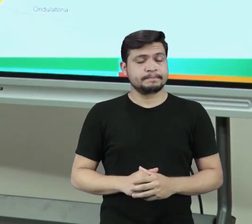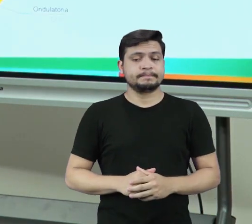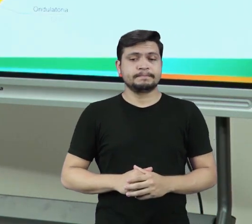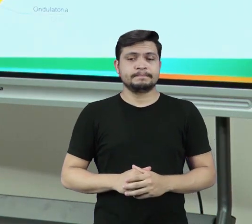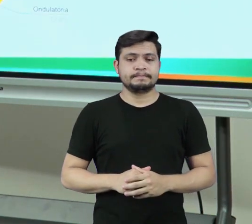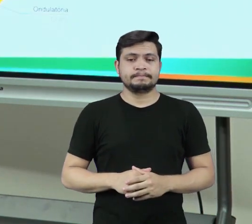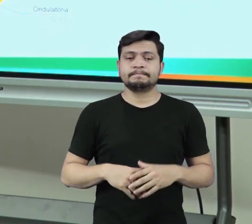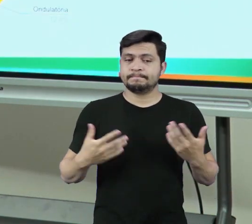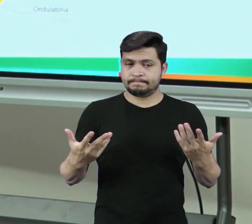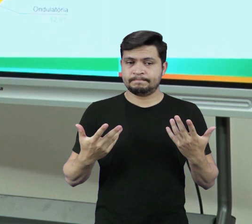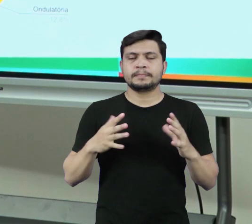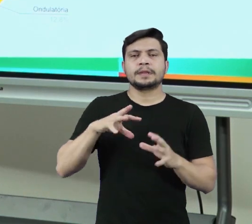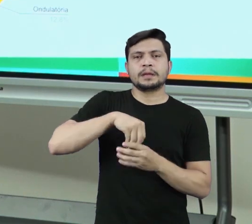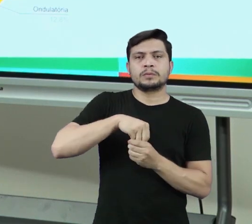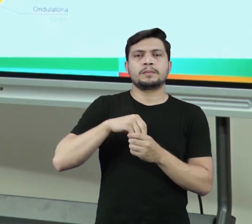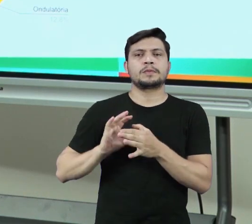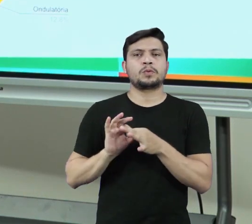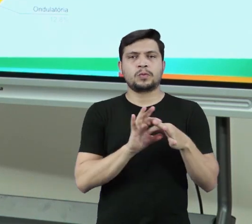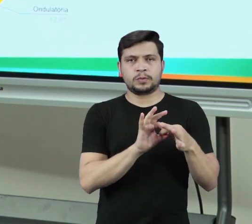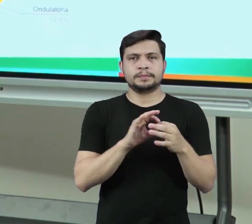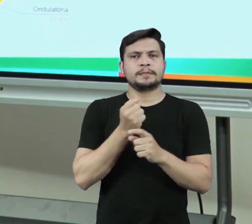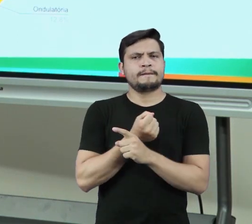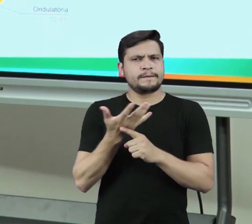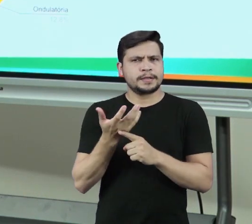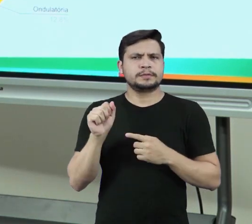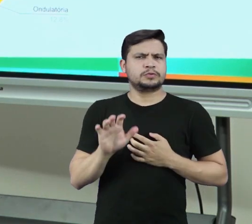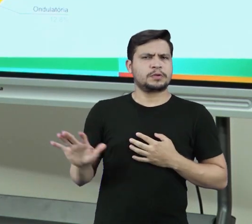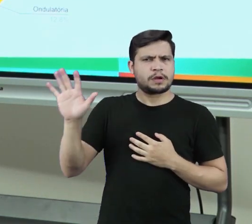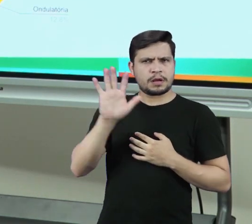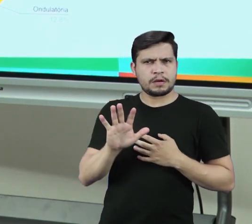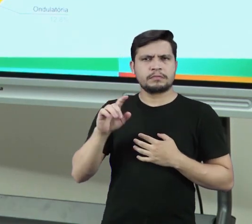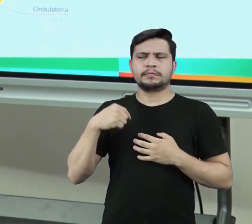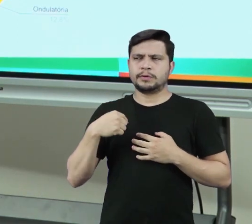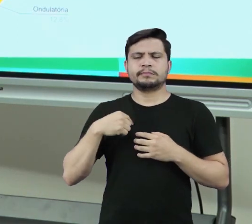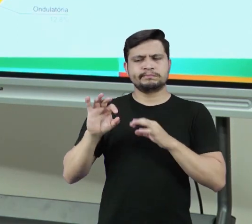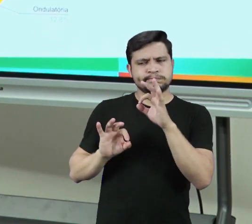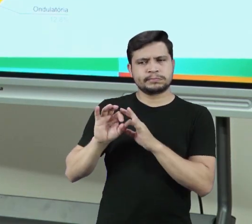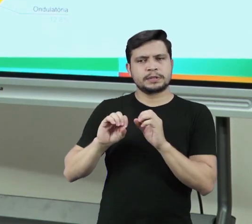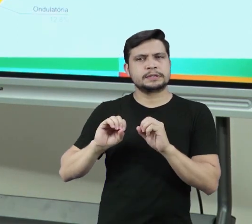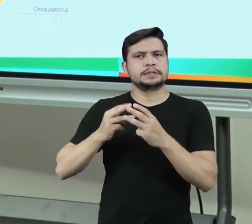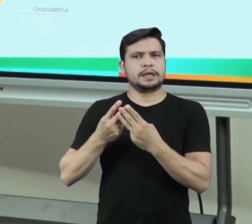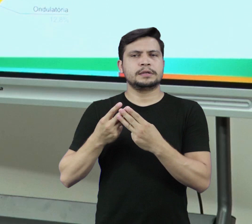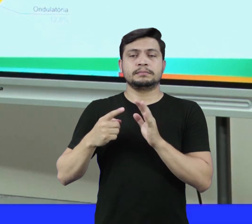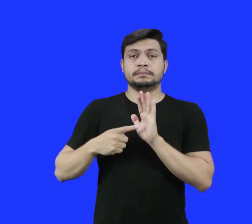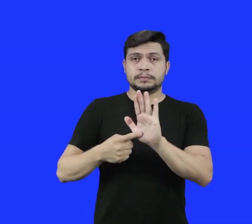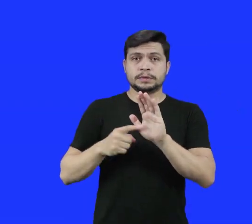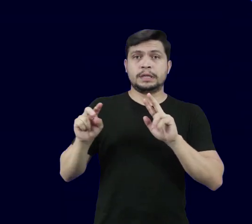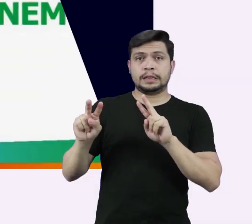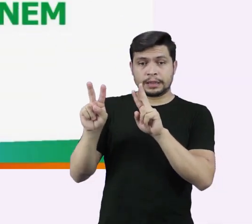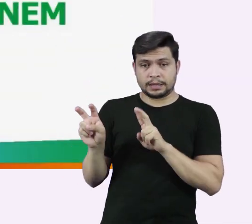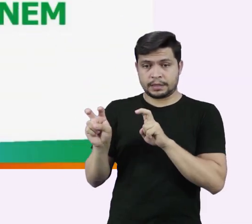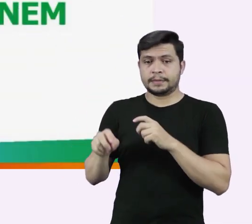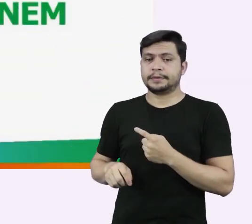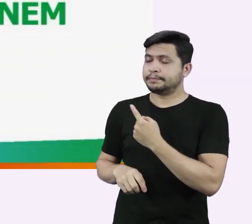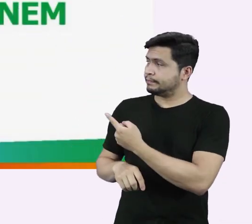Bom, dentro do contexto da física como um todo, eu trouxe aqui um slide para apresentar que esse tema está dentro de um tema um